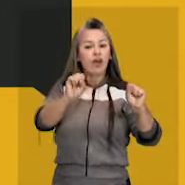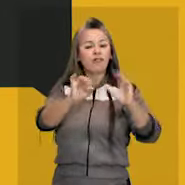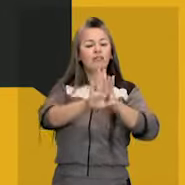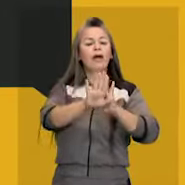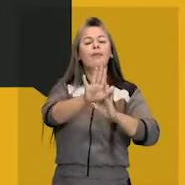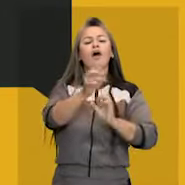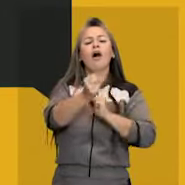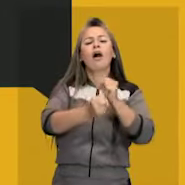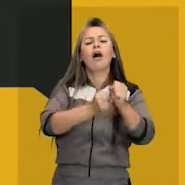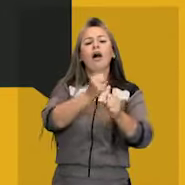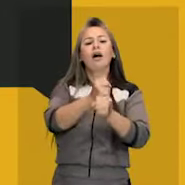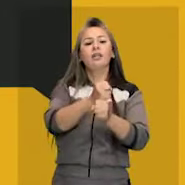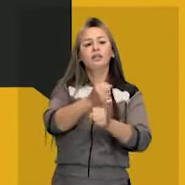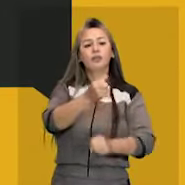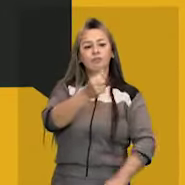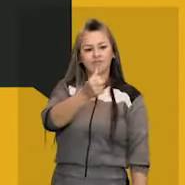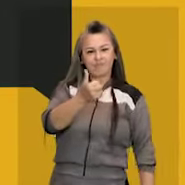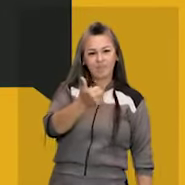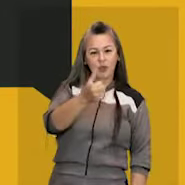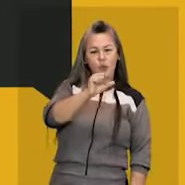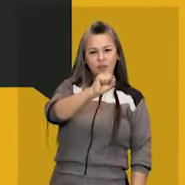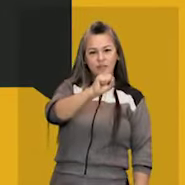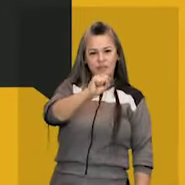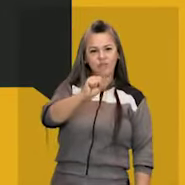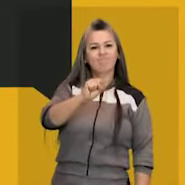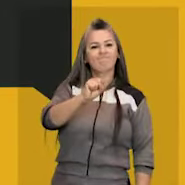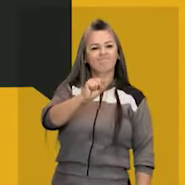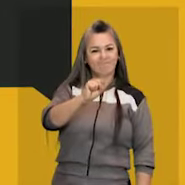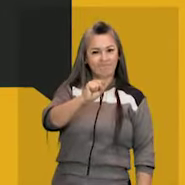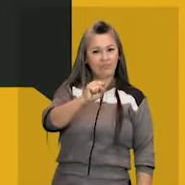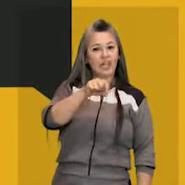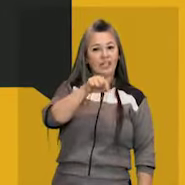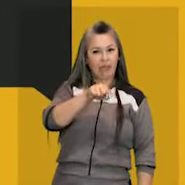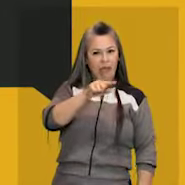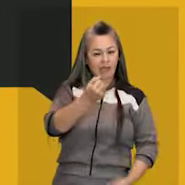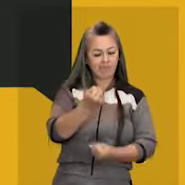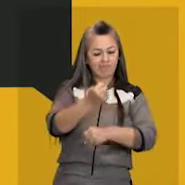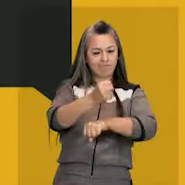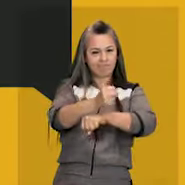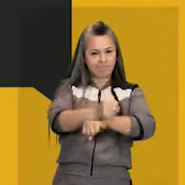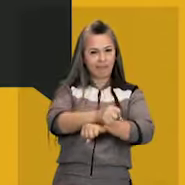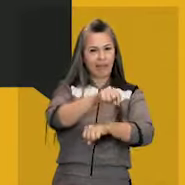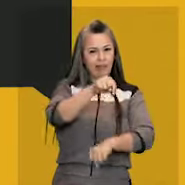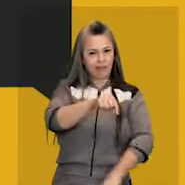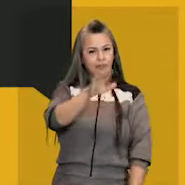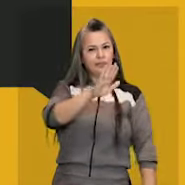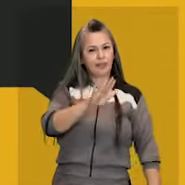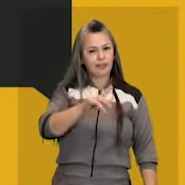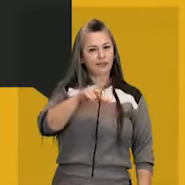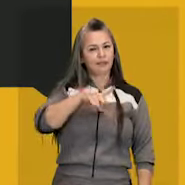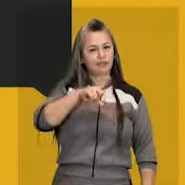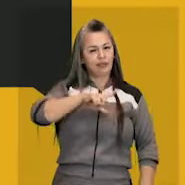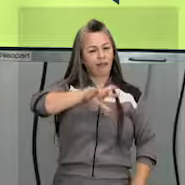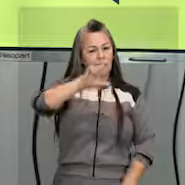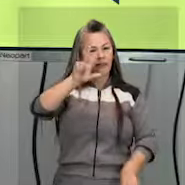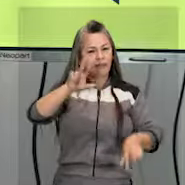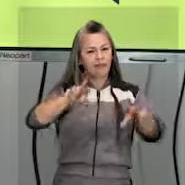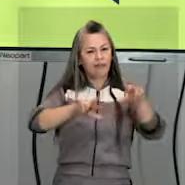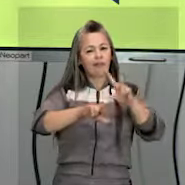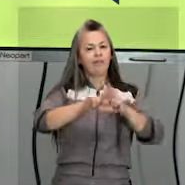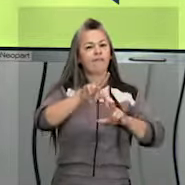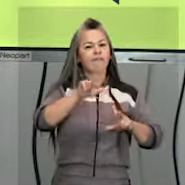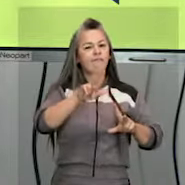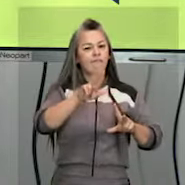1888, e enquanto a escravidão existiu aqui no Brasil, existiram também as diversas formas de